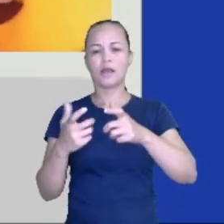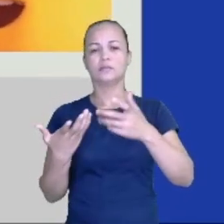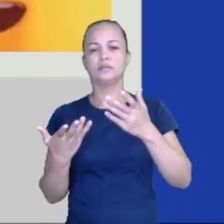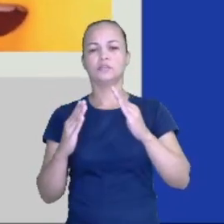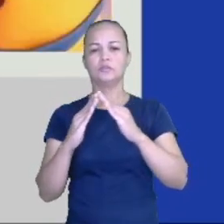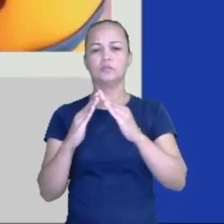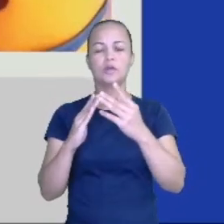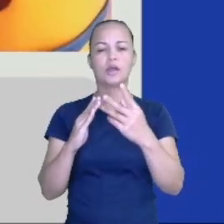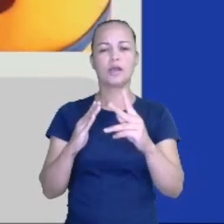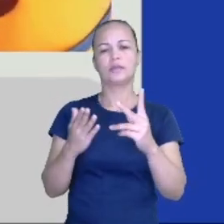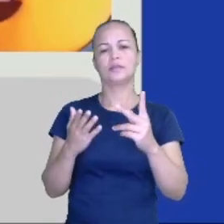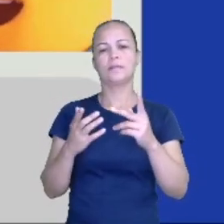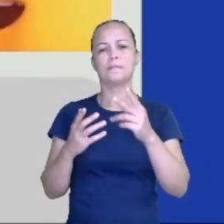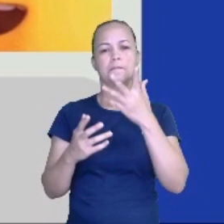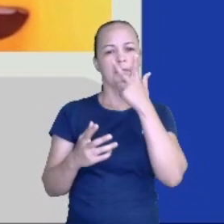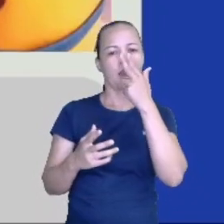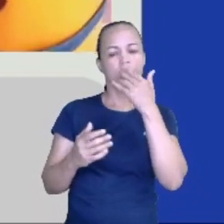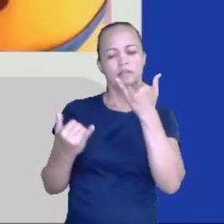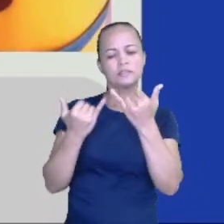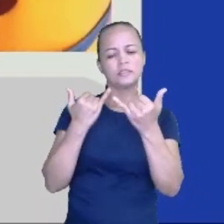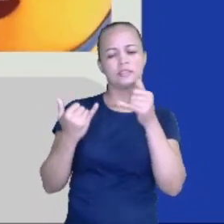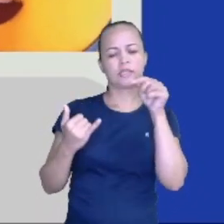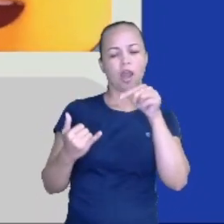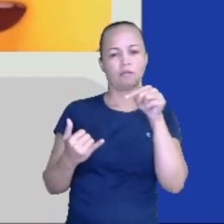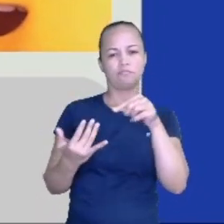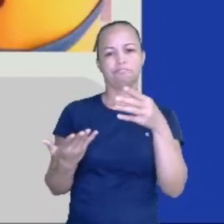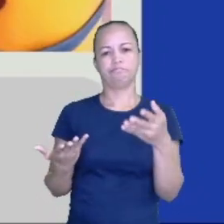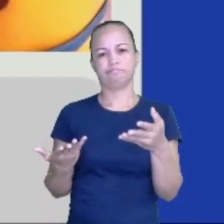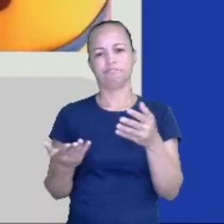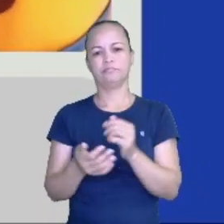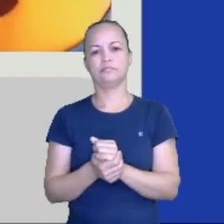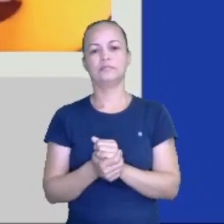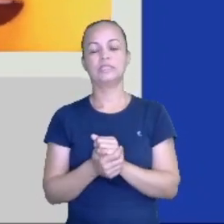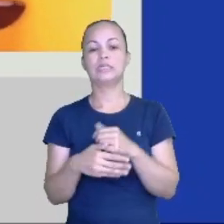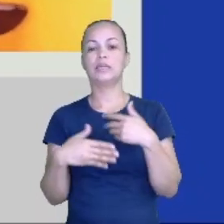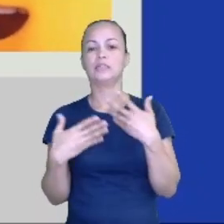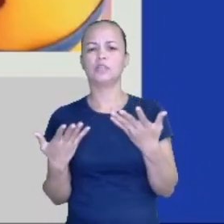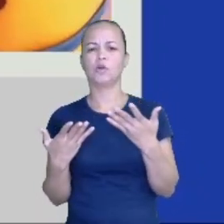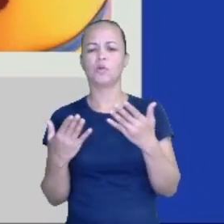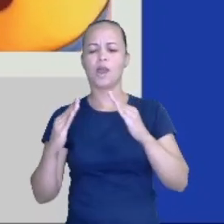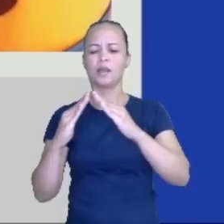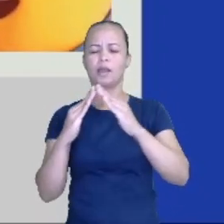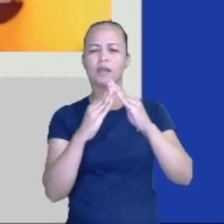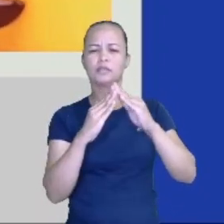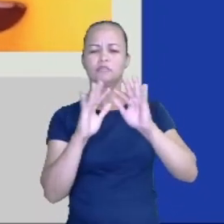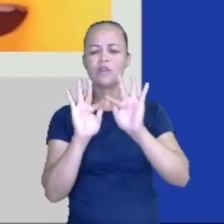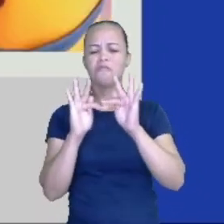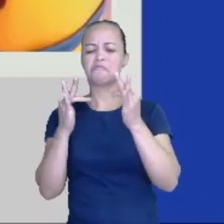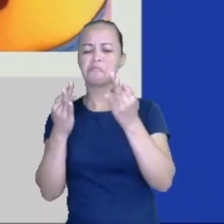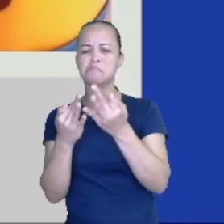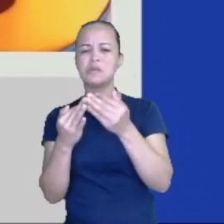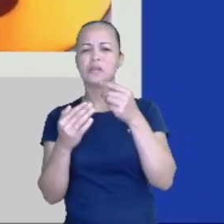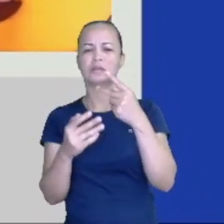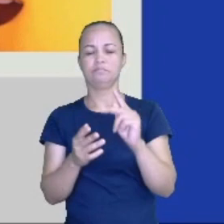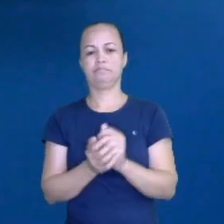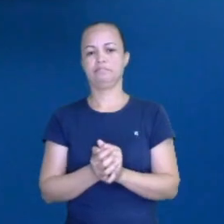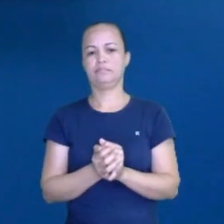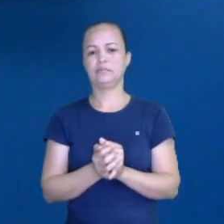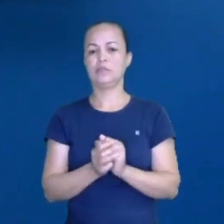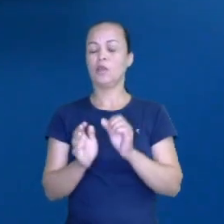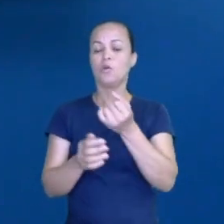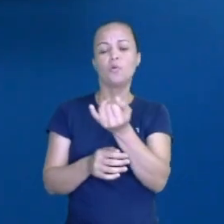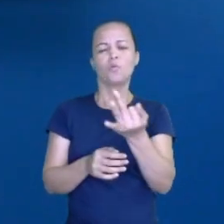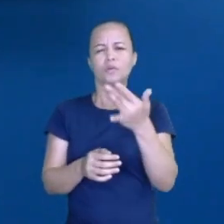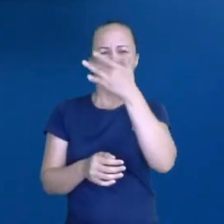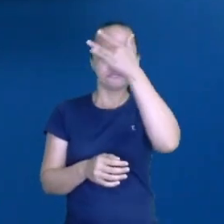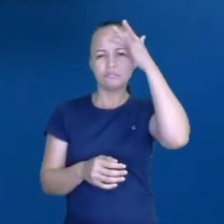Ou uma residência. É a função de moradia, o indivíduo junto com outras pessoas. Quantas pessoas moram na sua casa?